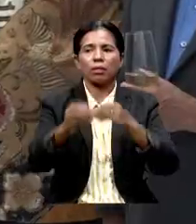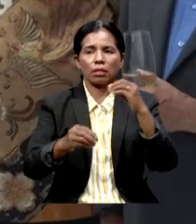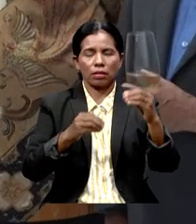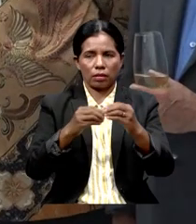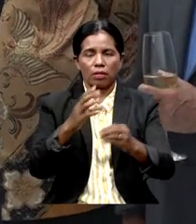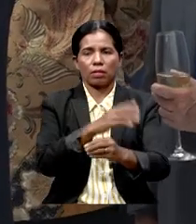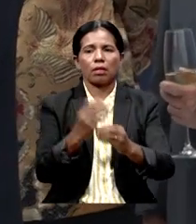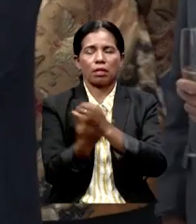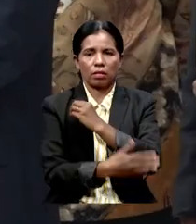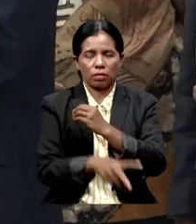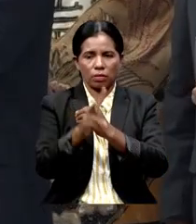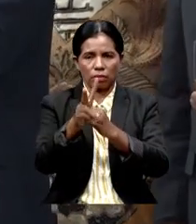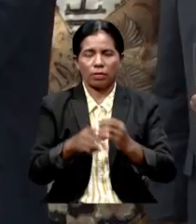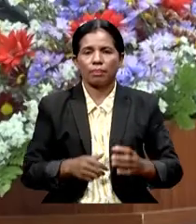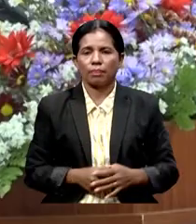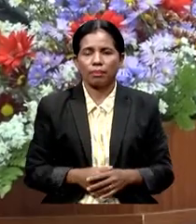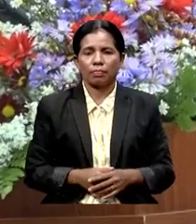entre país rua.